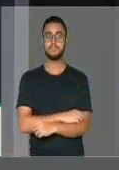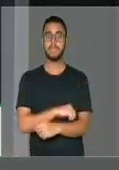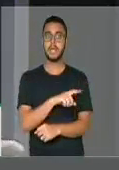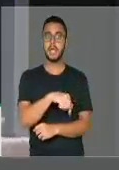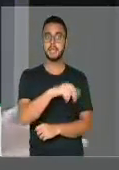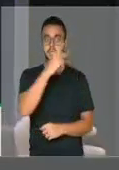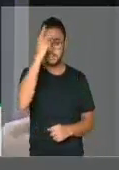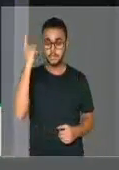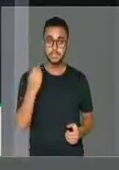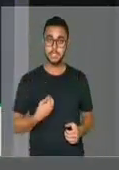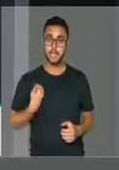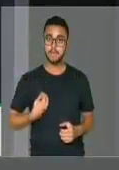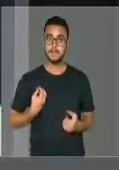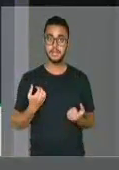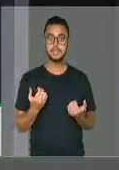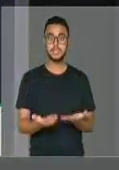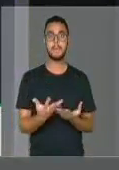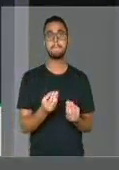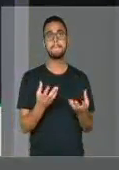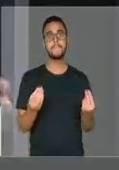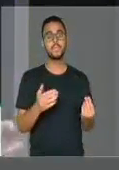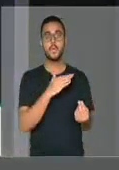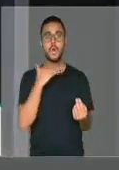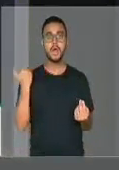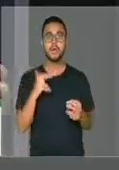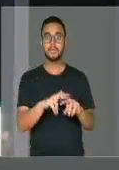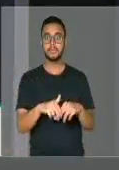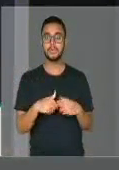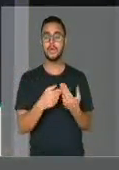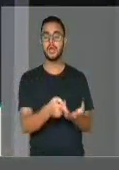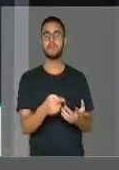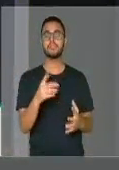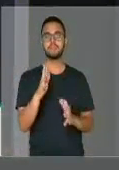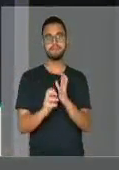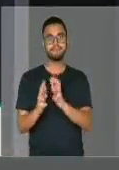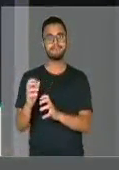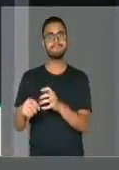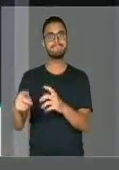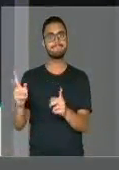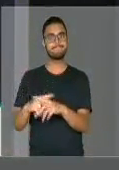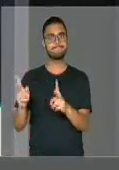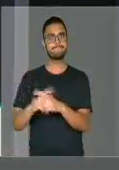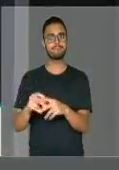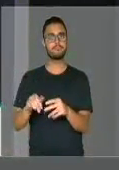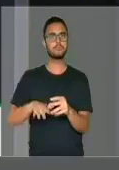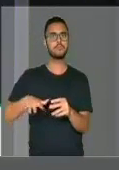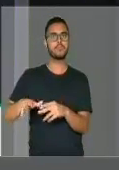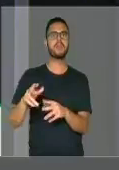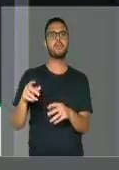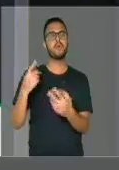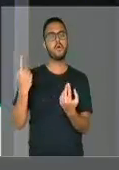vida, e muitos morreram ao longo desses combates, desses embates com a criminalidade,